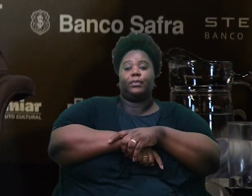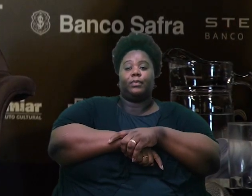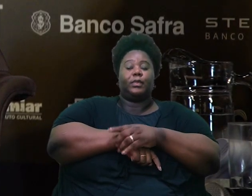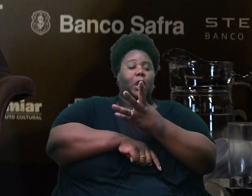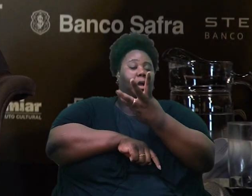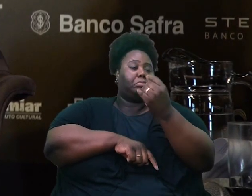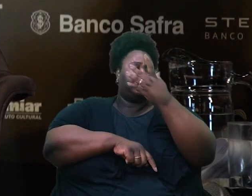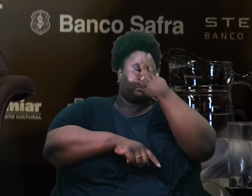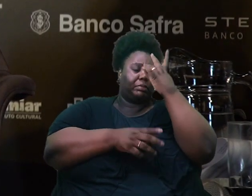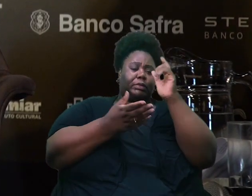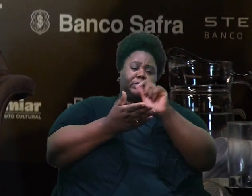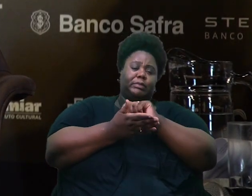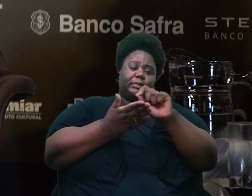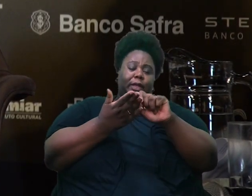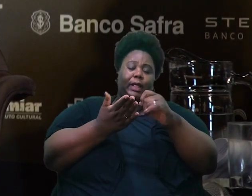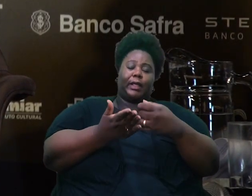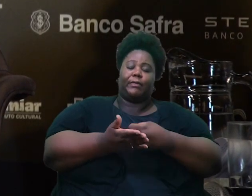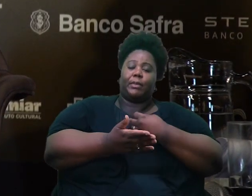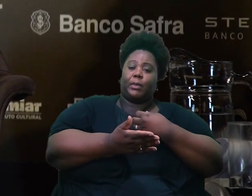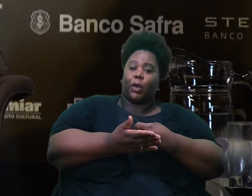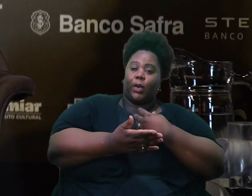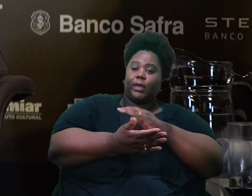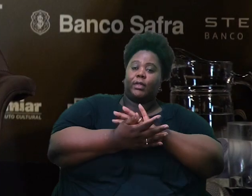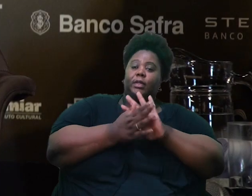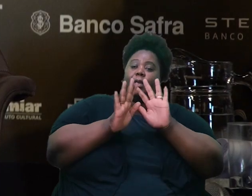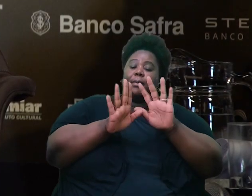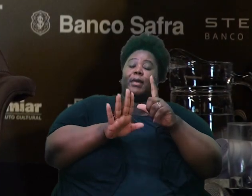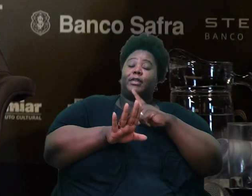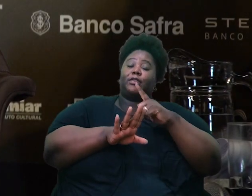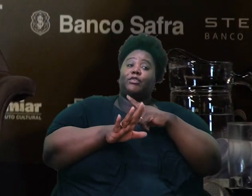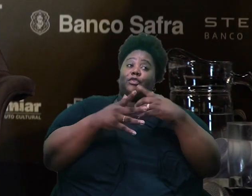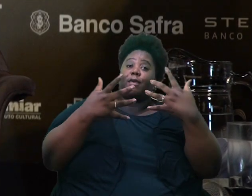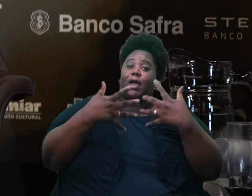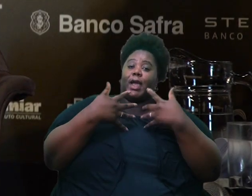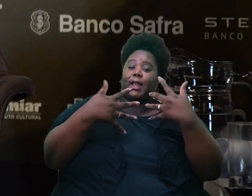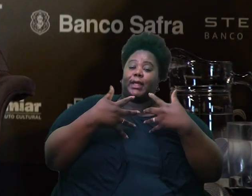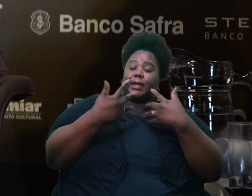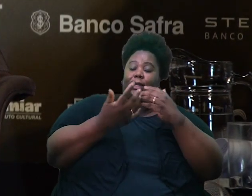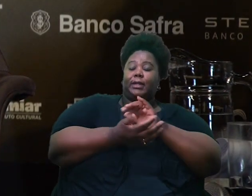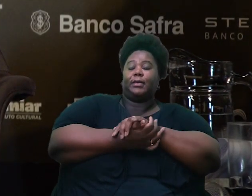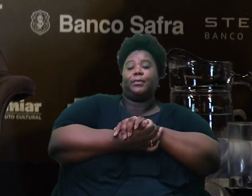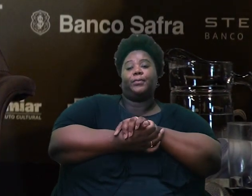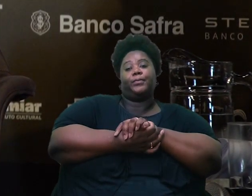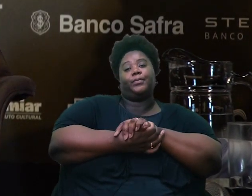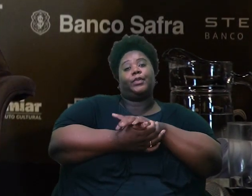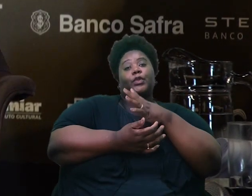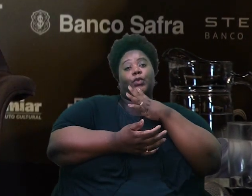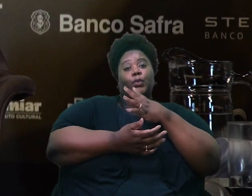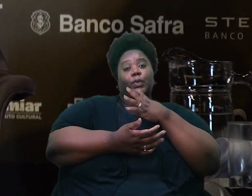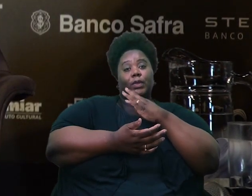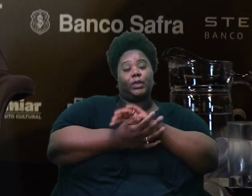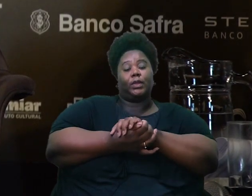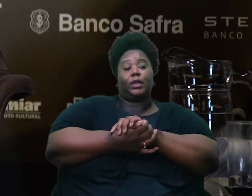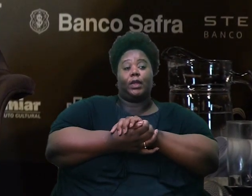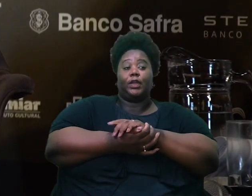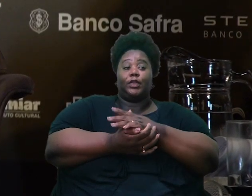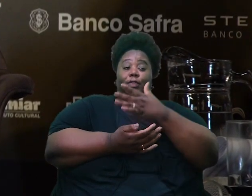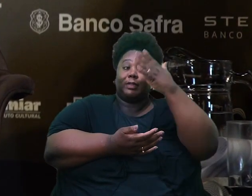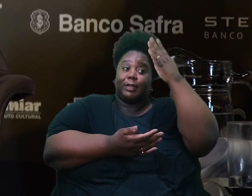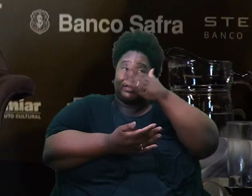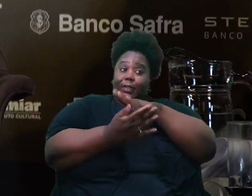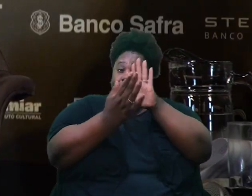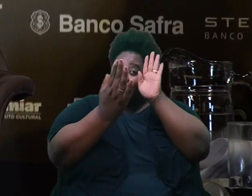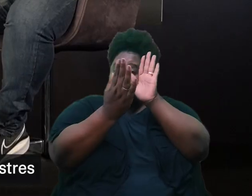muitos escritores, poetas. Agora, eu tive a felicidade de conhecer em carne e osso,